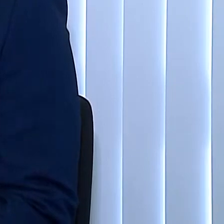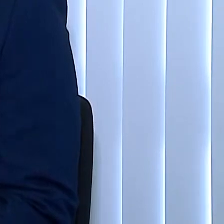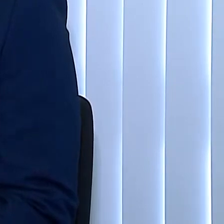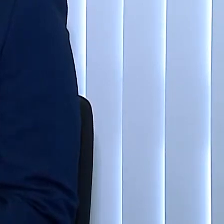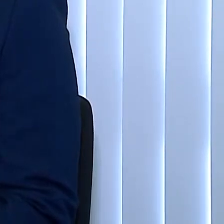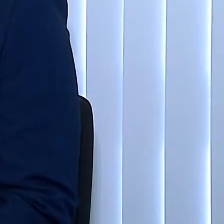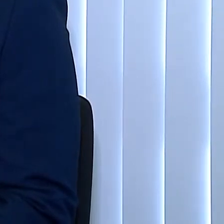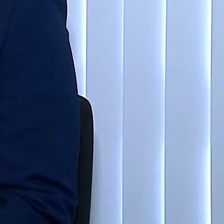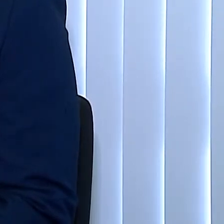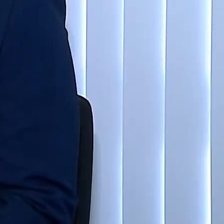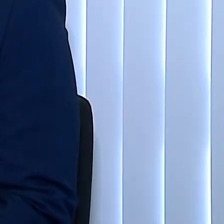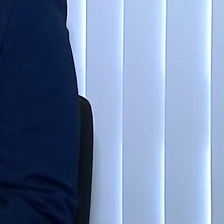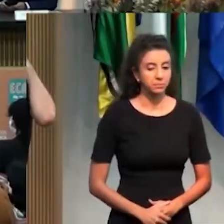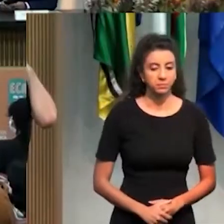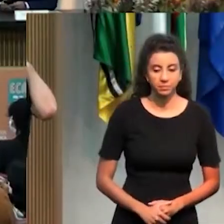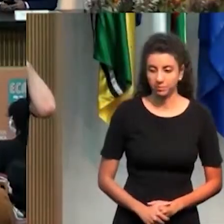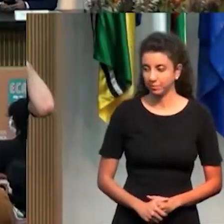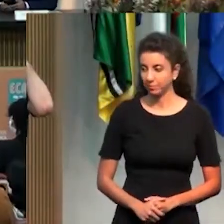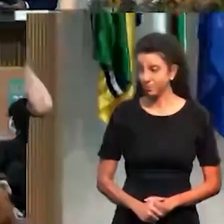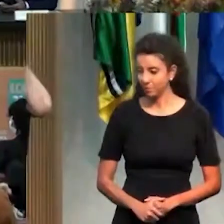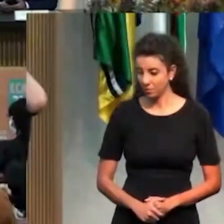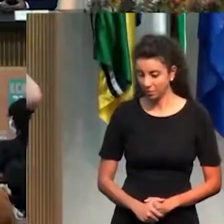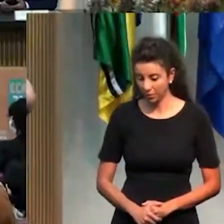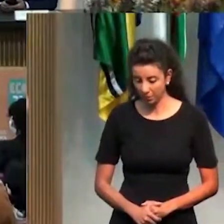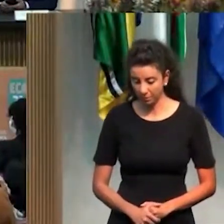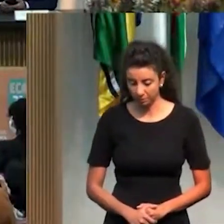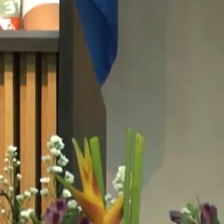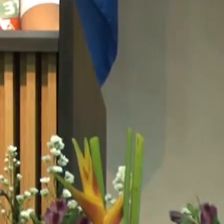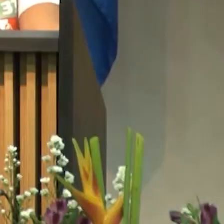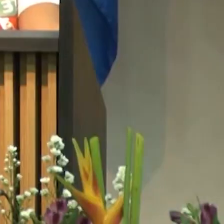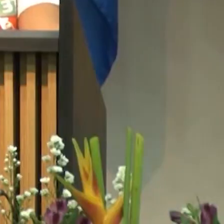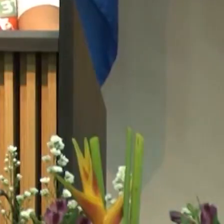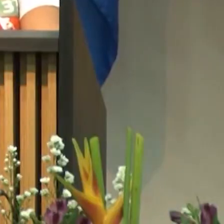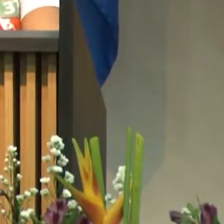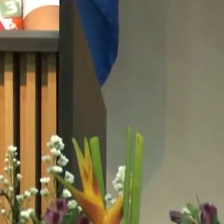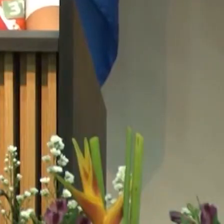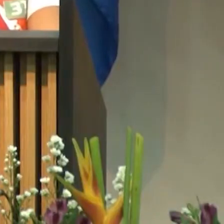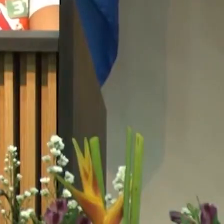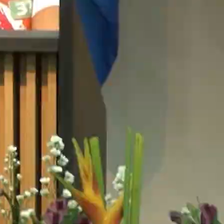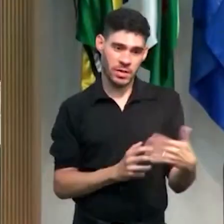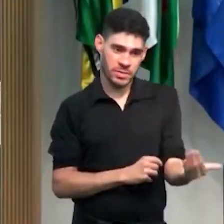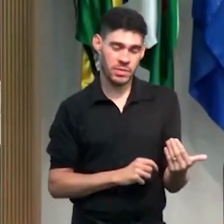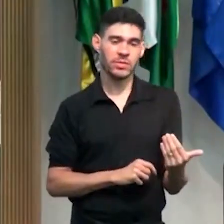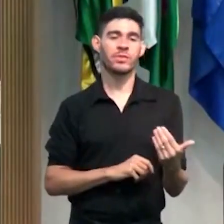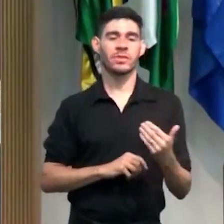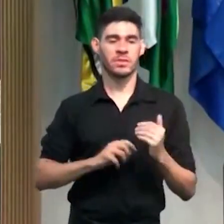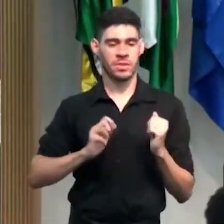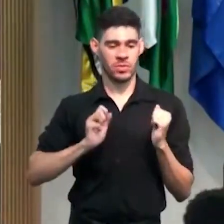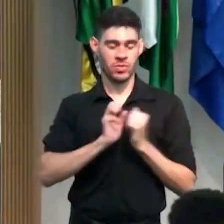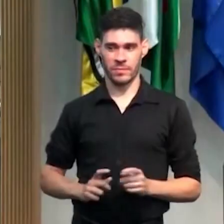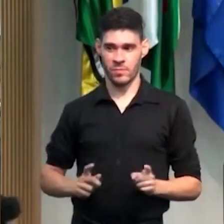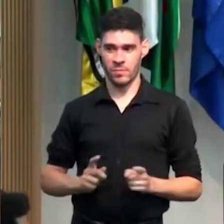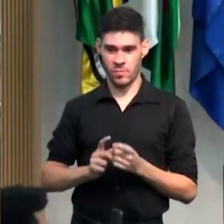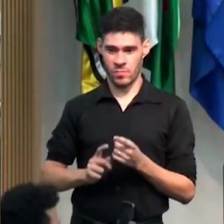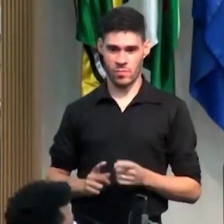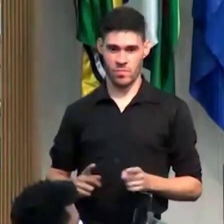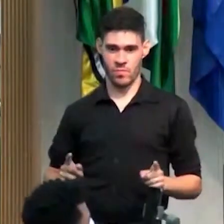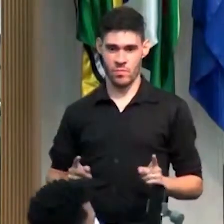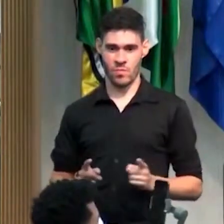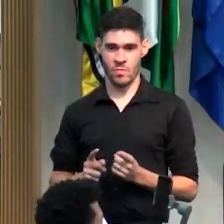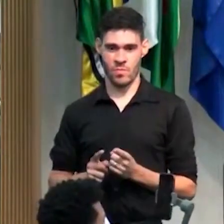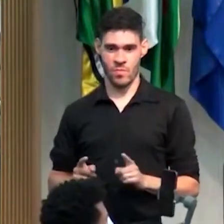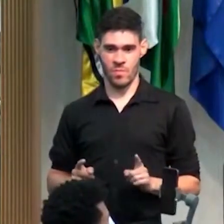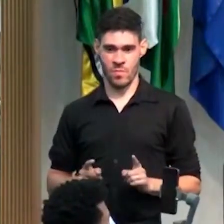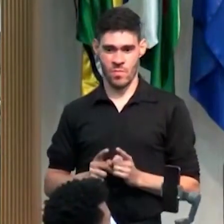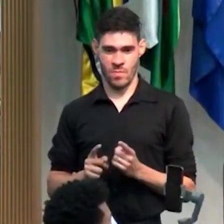conteúdo completo de estatuto para a comunidade o lançamento do ECA em Libras ocorreu em Brasília durante evento que celebrou a data